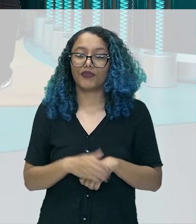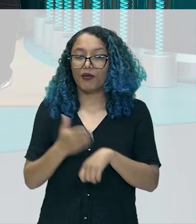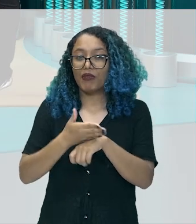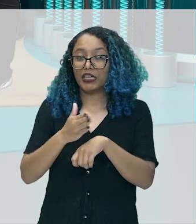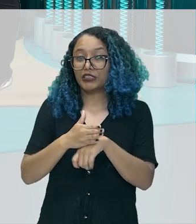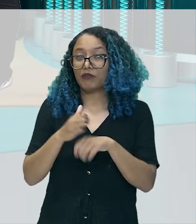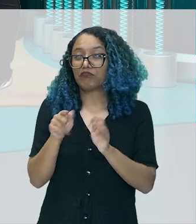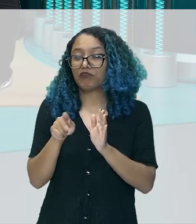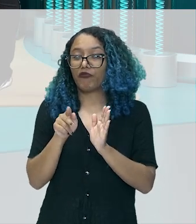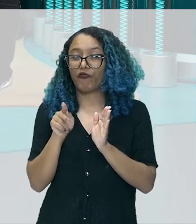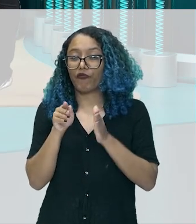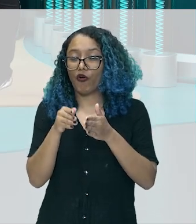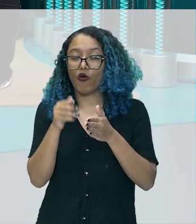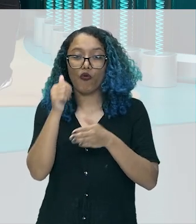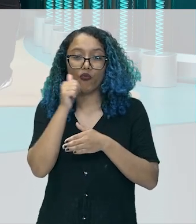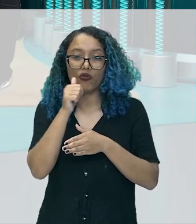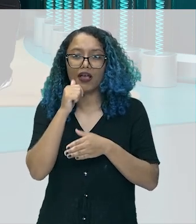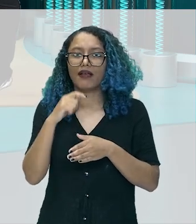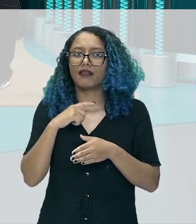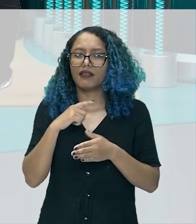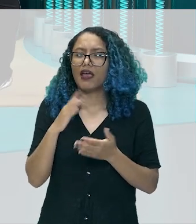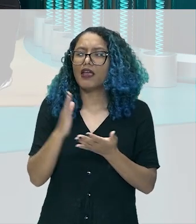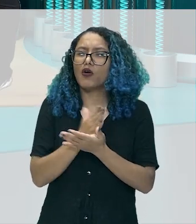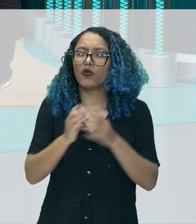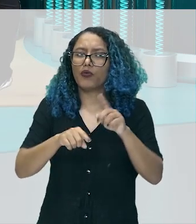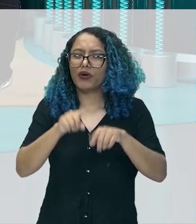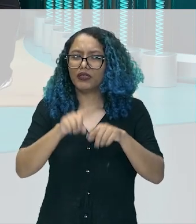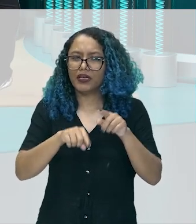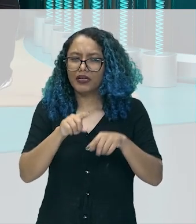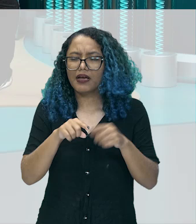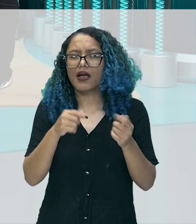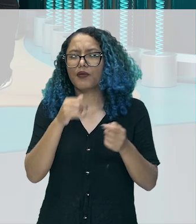Olímpicos, ela ganha ali destaque. E nós temos tanto